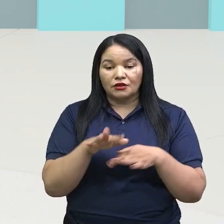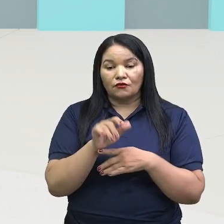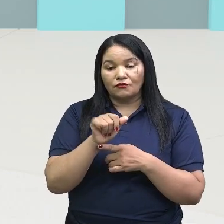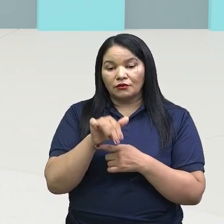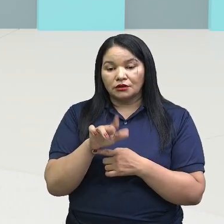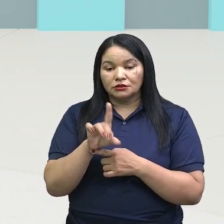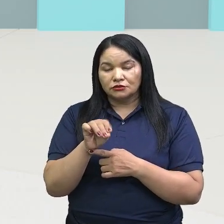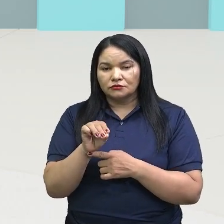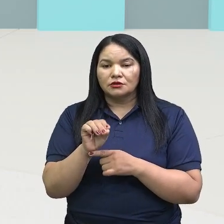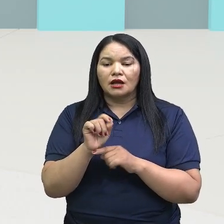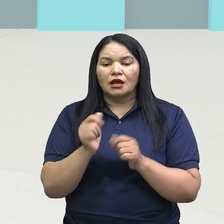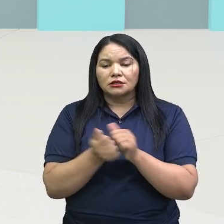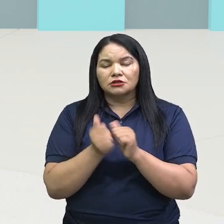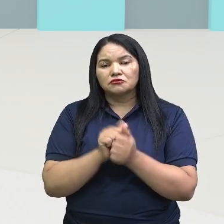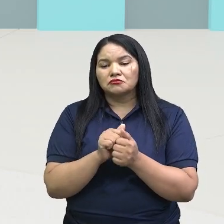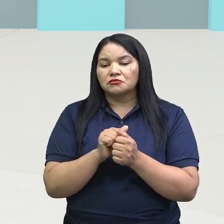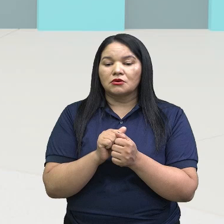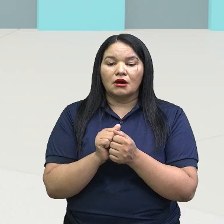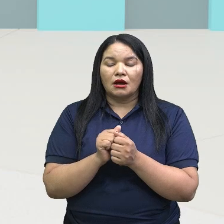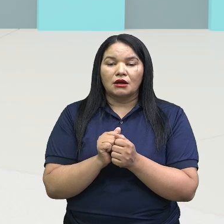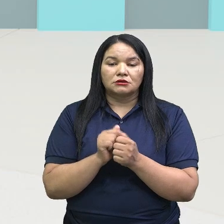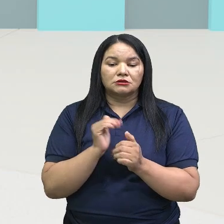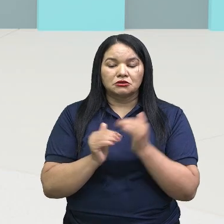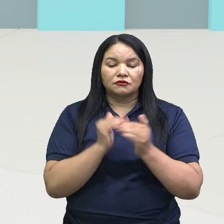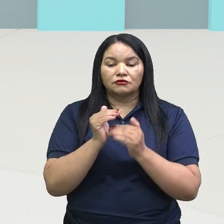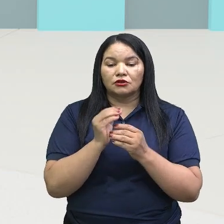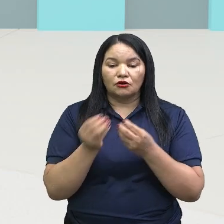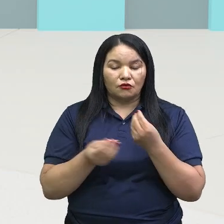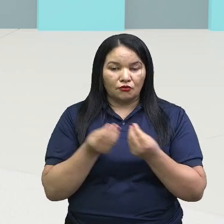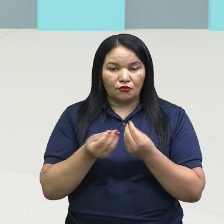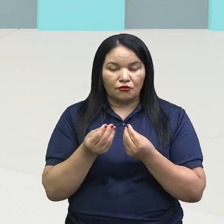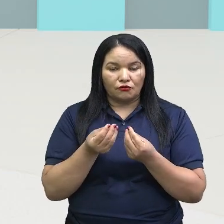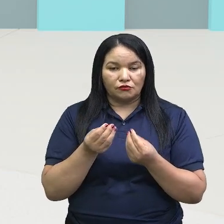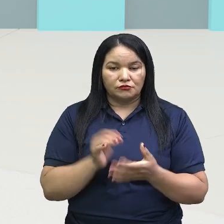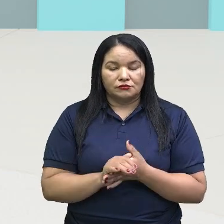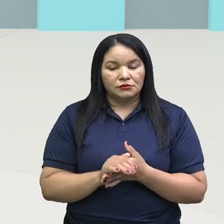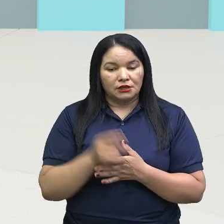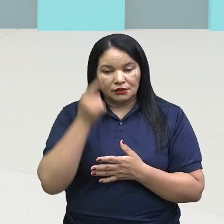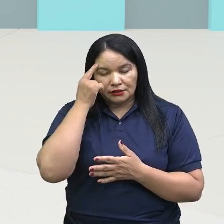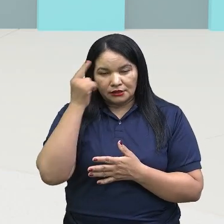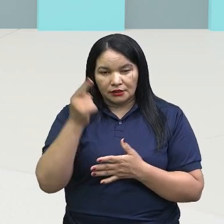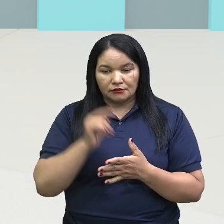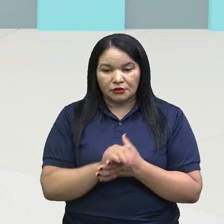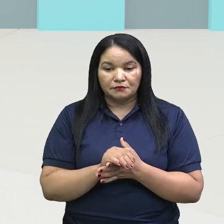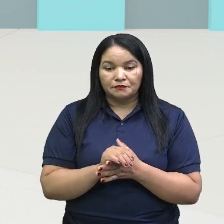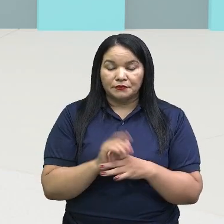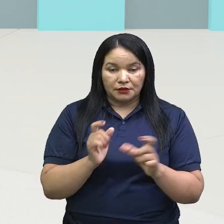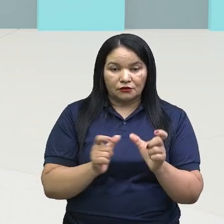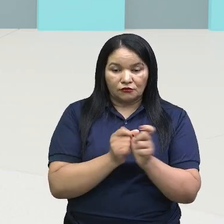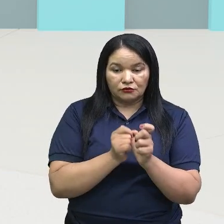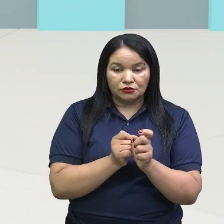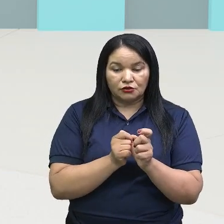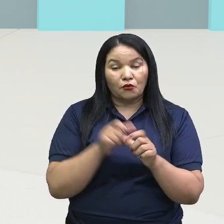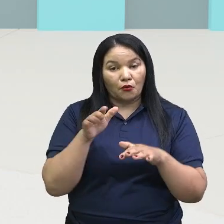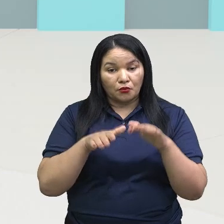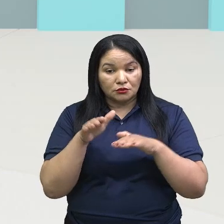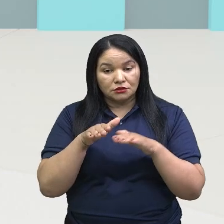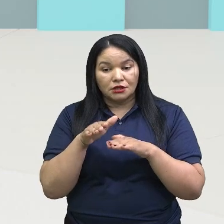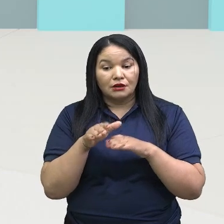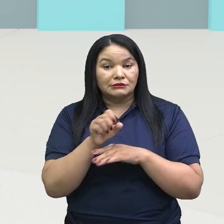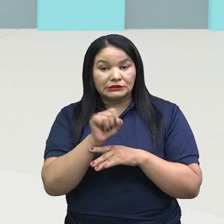em desenvolvida. Condicional, ó. Lembra das condicionais, das conjunções condicionais?